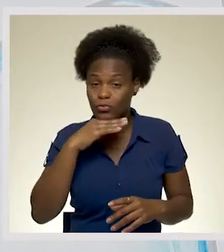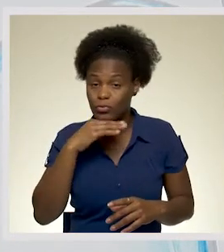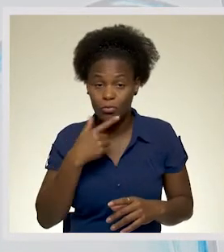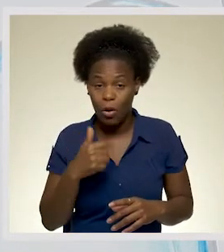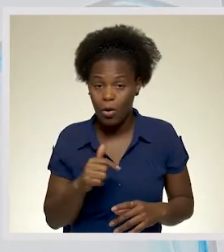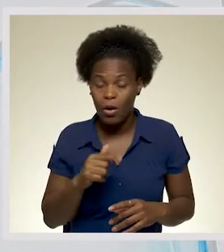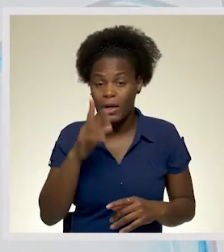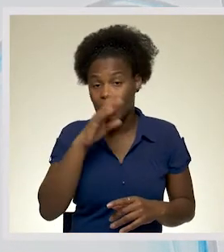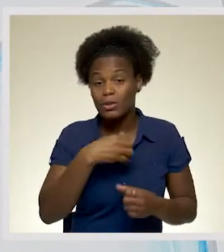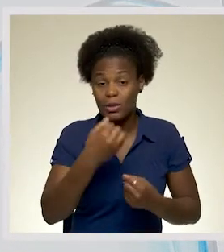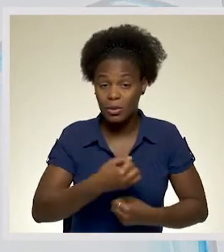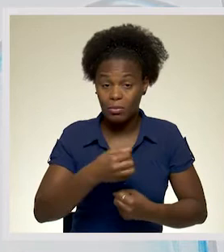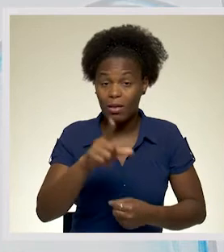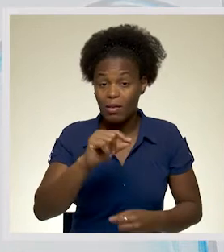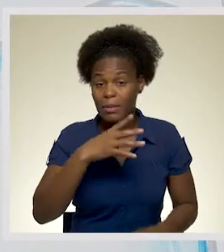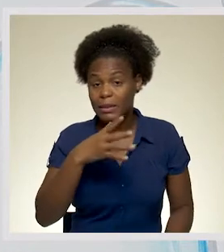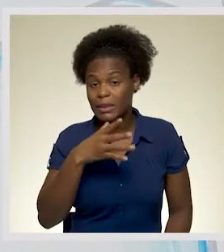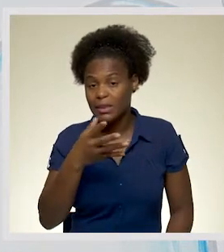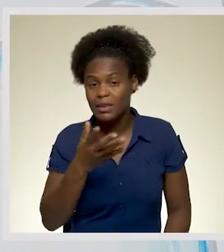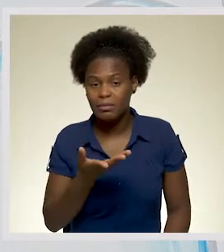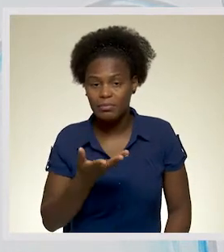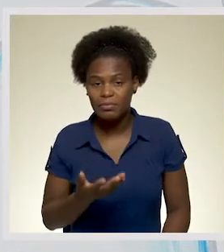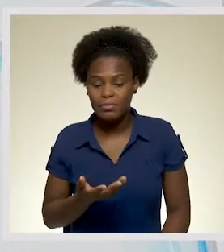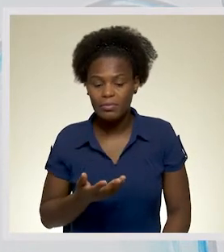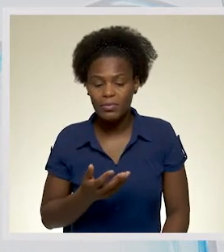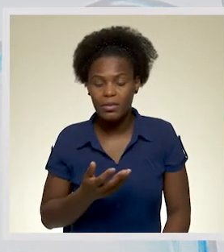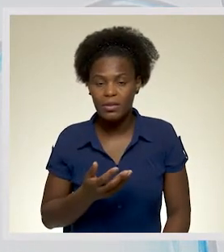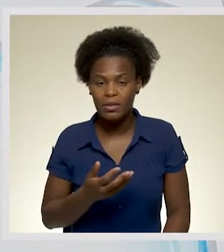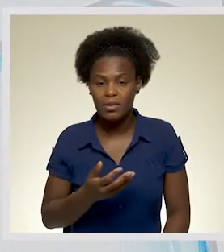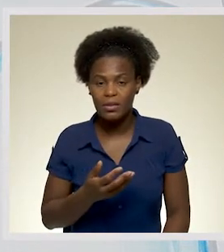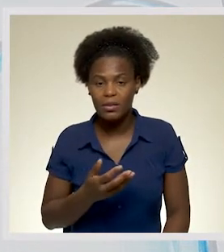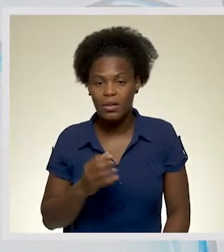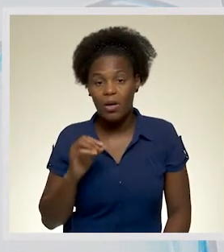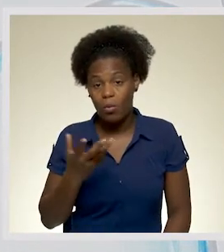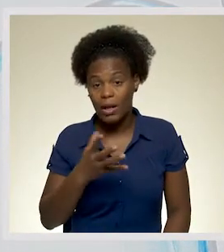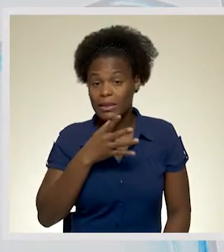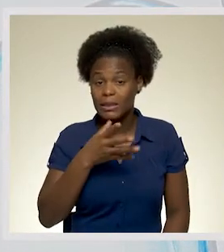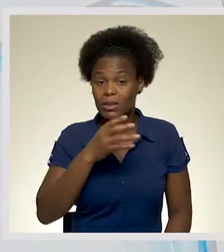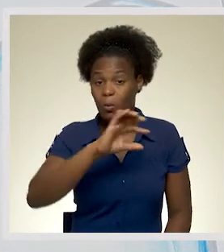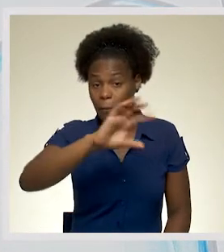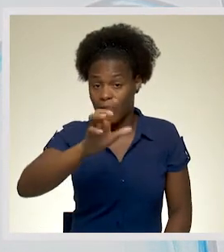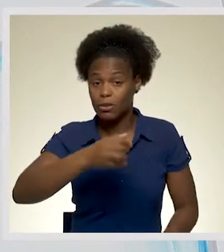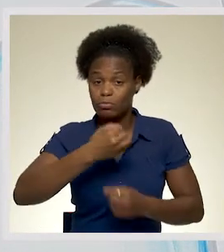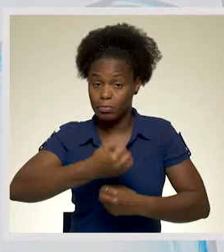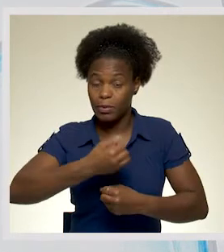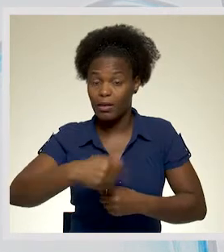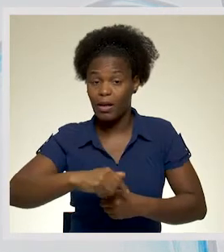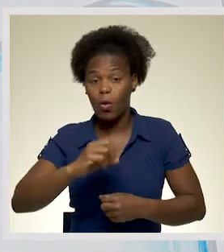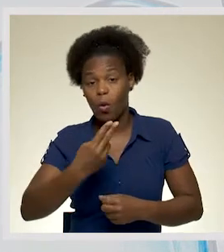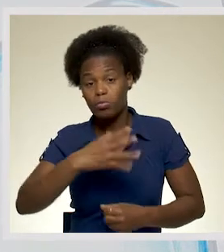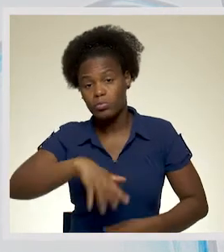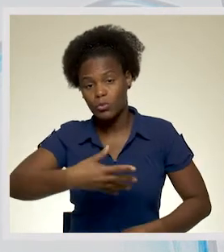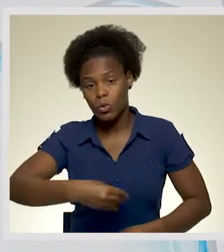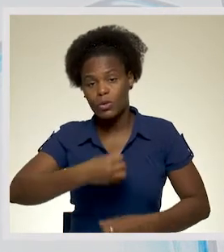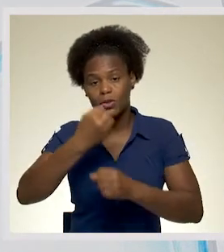E a sustentabilidade diz, quando se diz que um país é sustentável, ou o mundo é